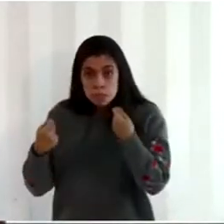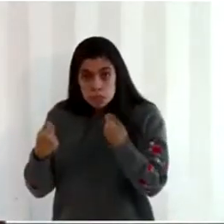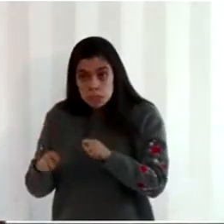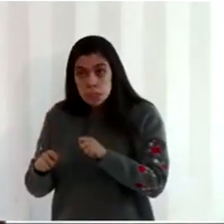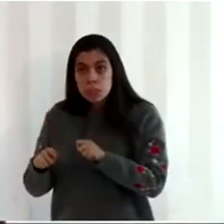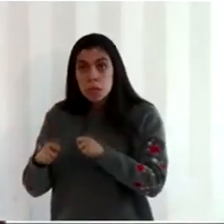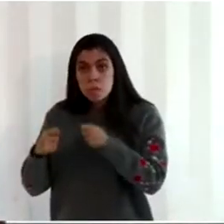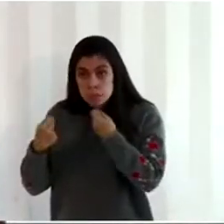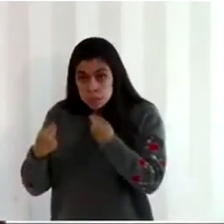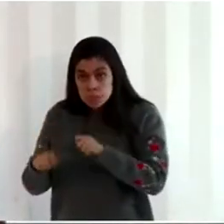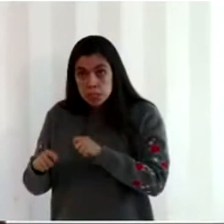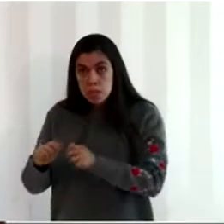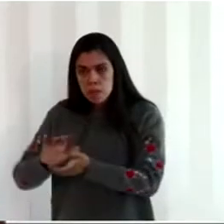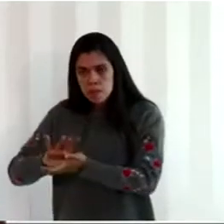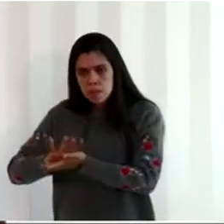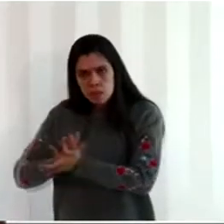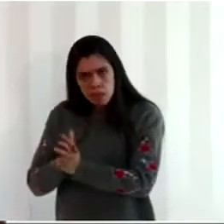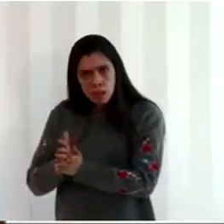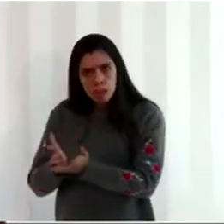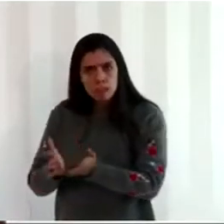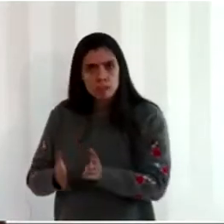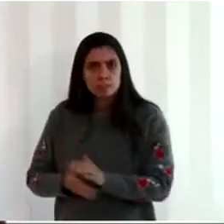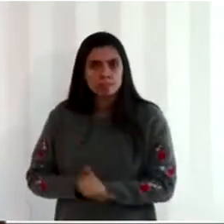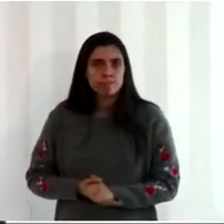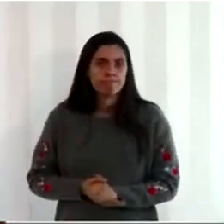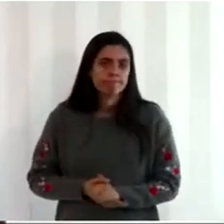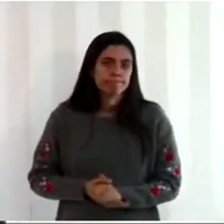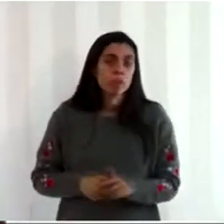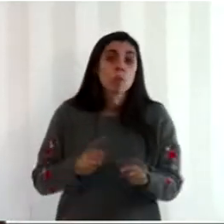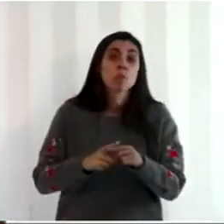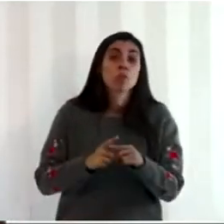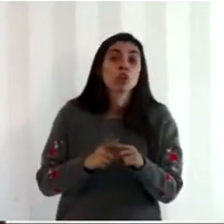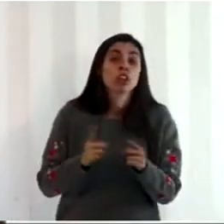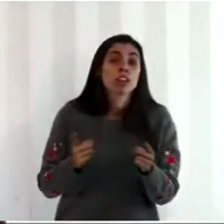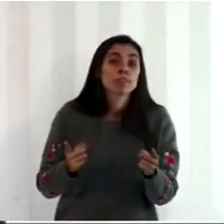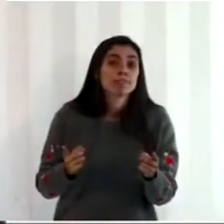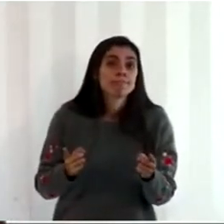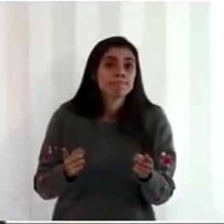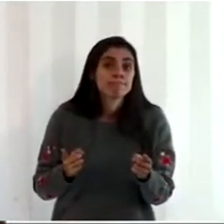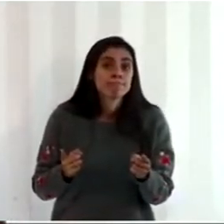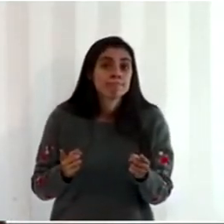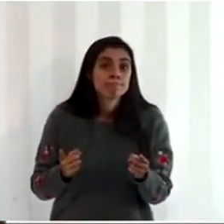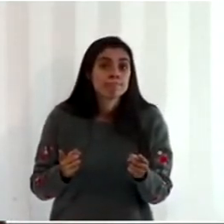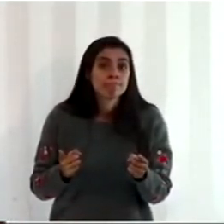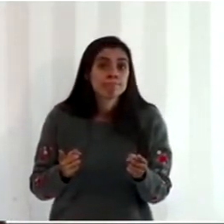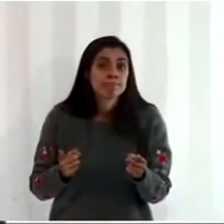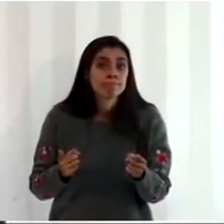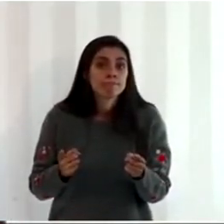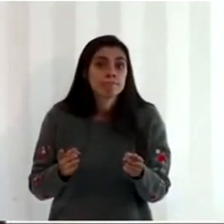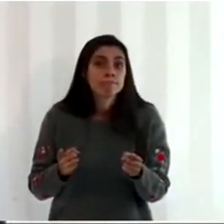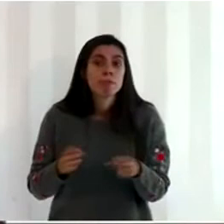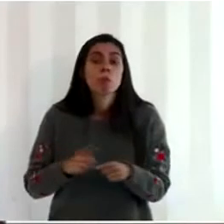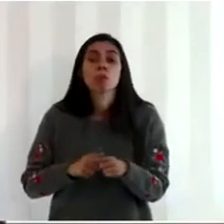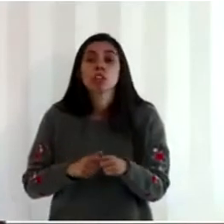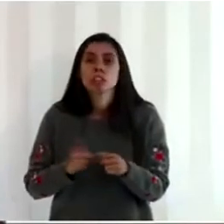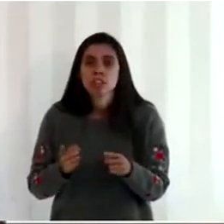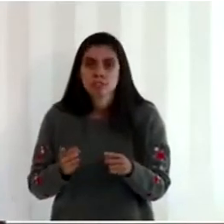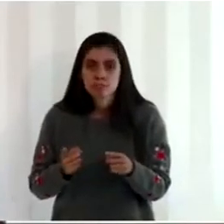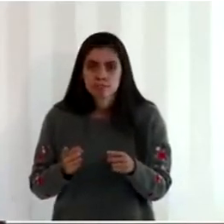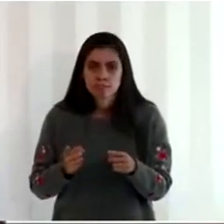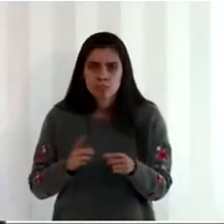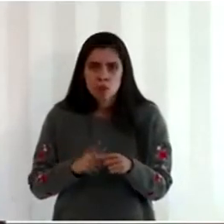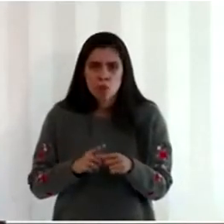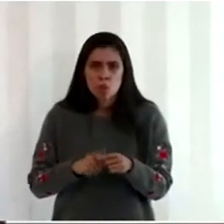Não se engane, viu? Sabe quantas pessoas às vezes pisam na calçada da igreja? Pronto, cumpri com a minha obrigação religiosa nessa